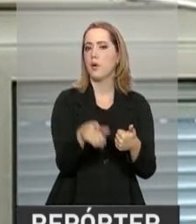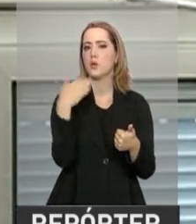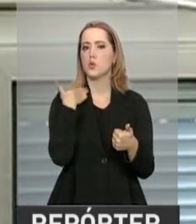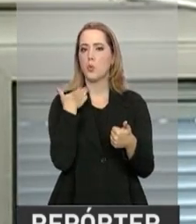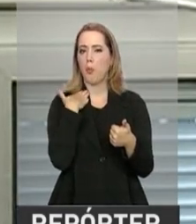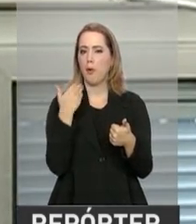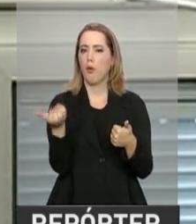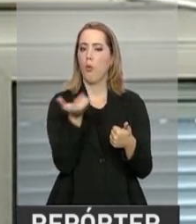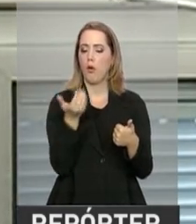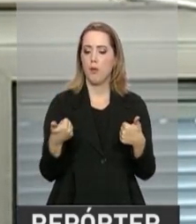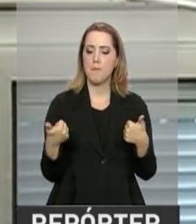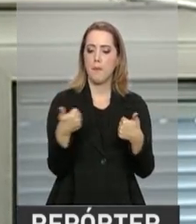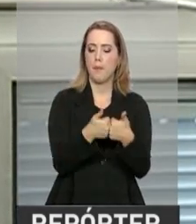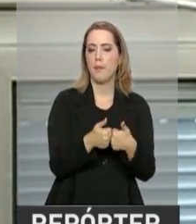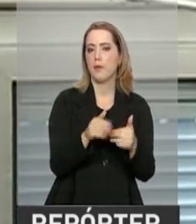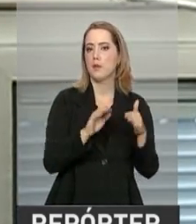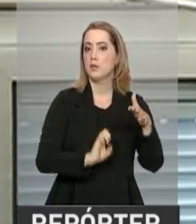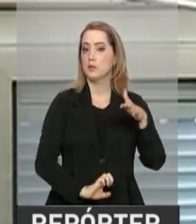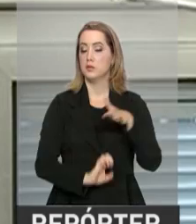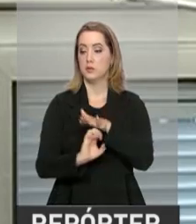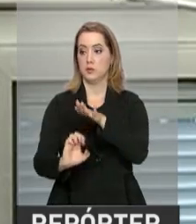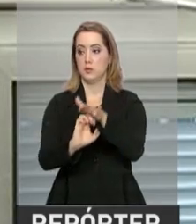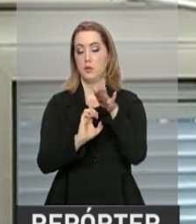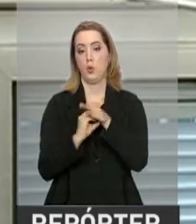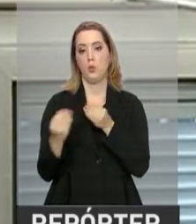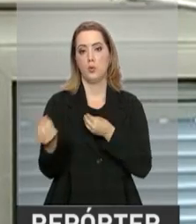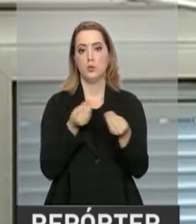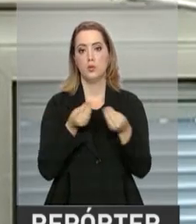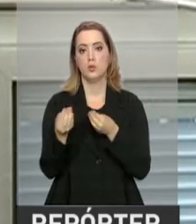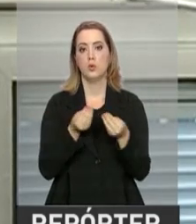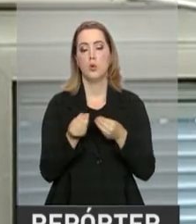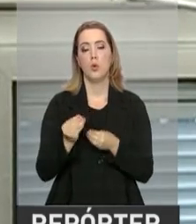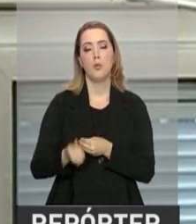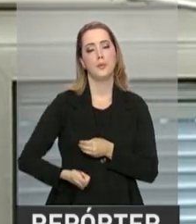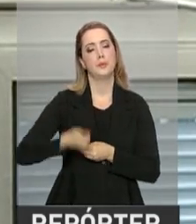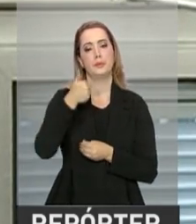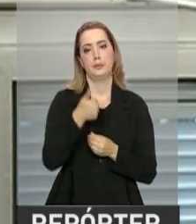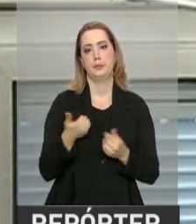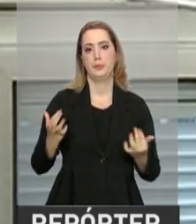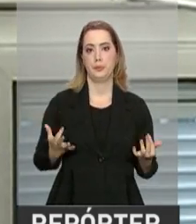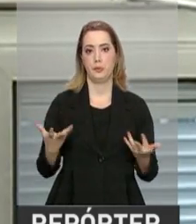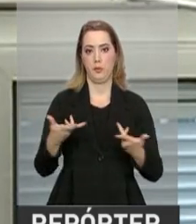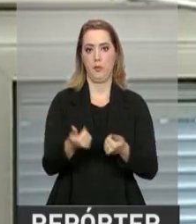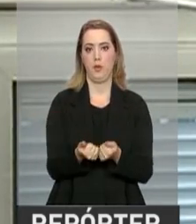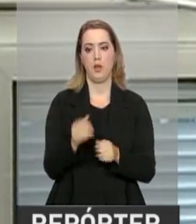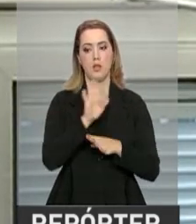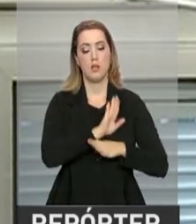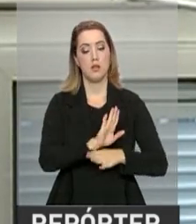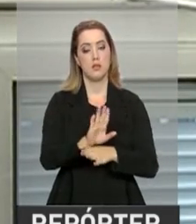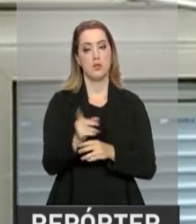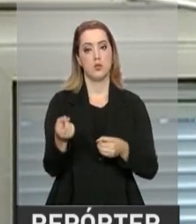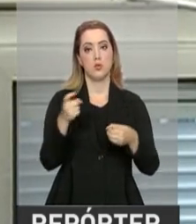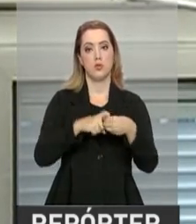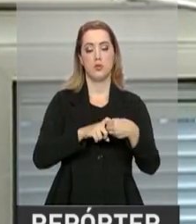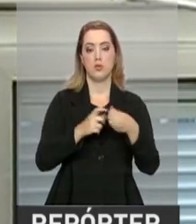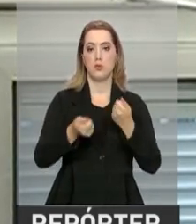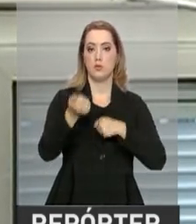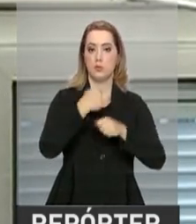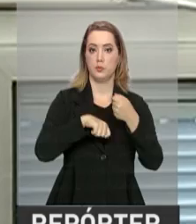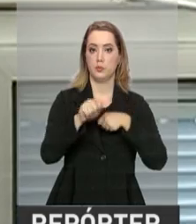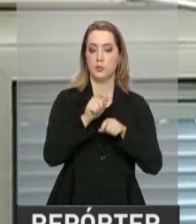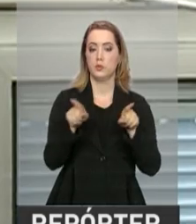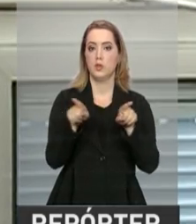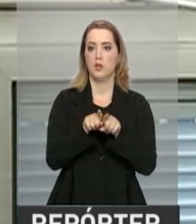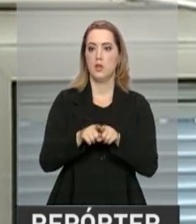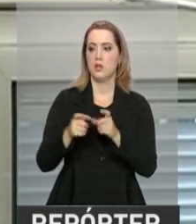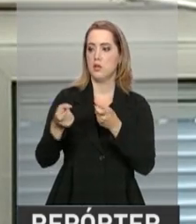nessa discussão urgente aqui dentro do banco de como a gente pode ser mais eficaz nessa ajuda da retomada e o programa de